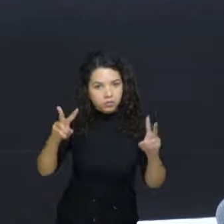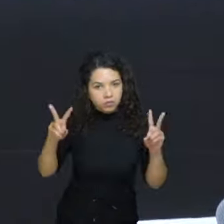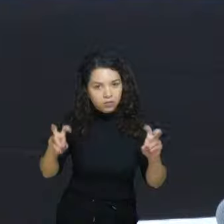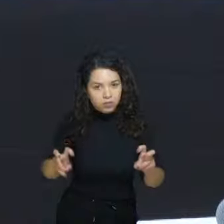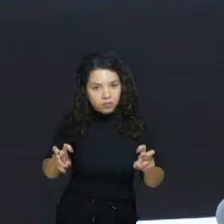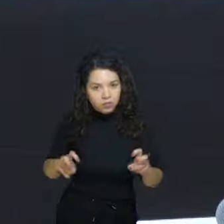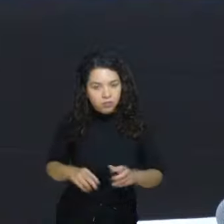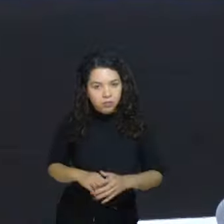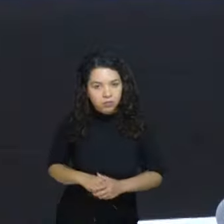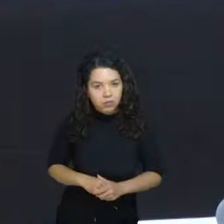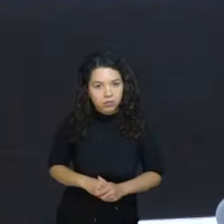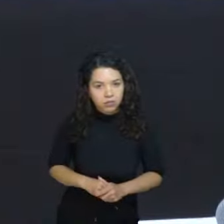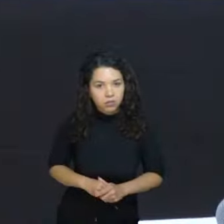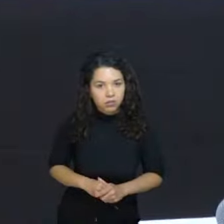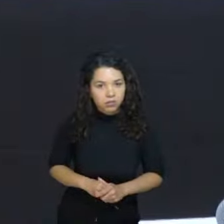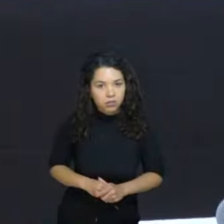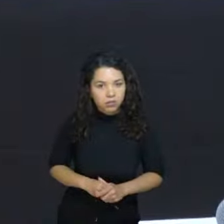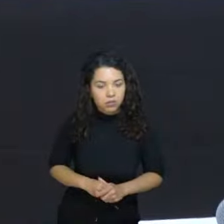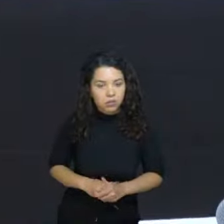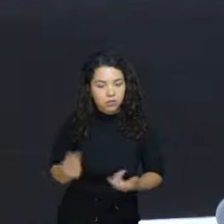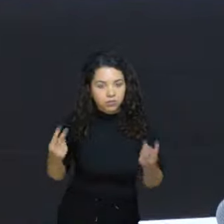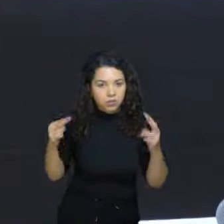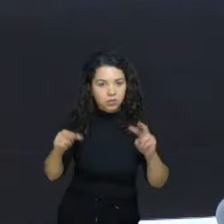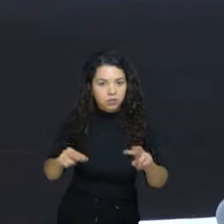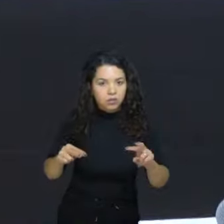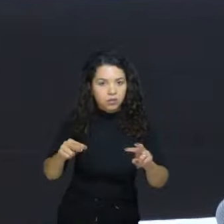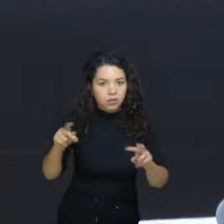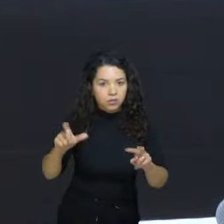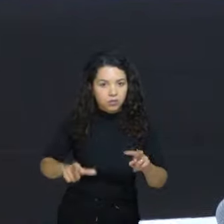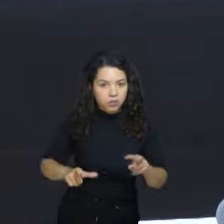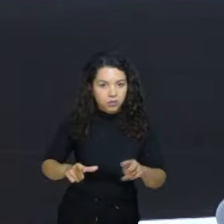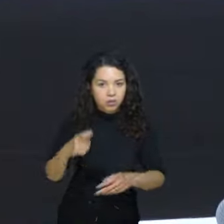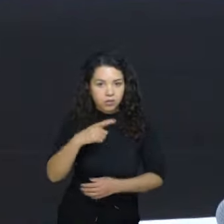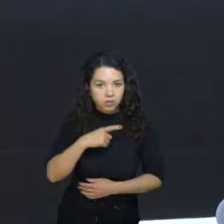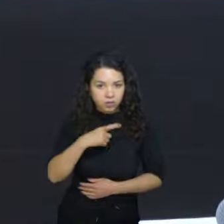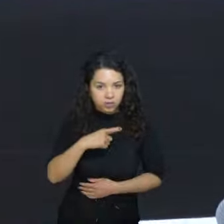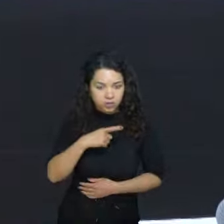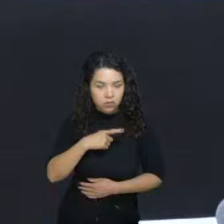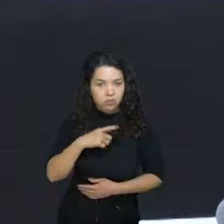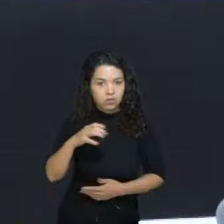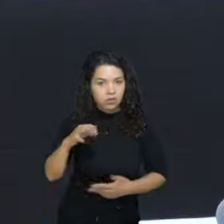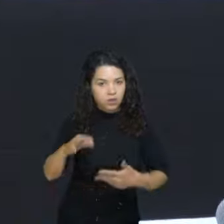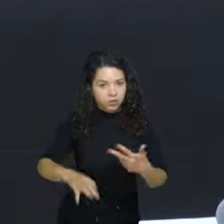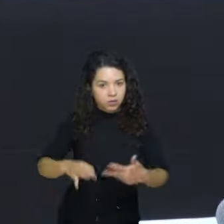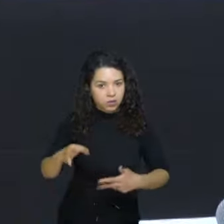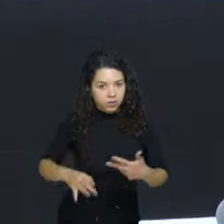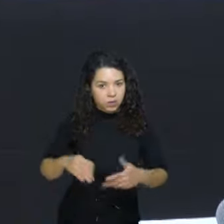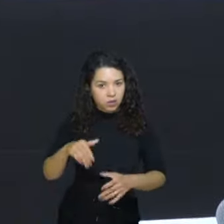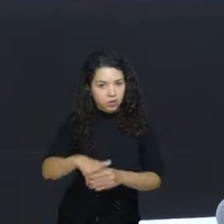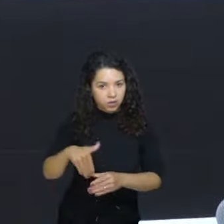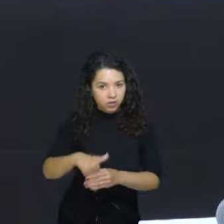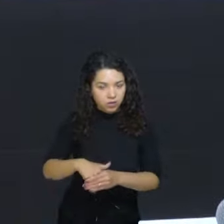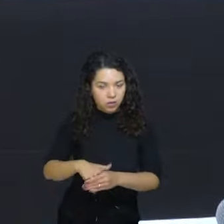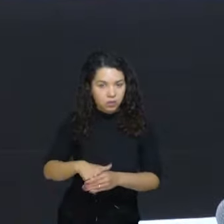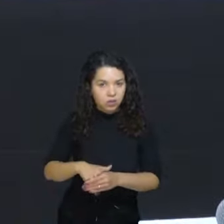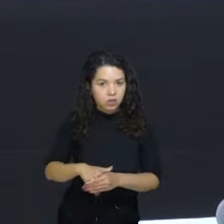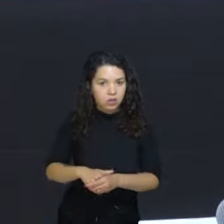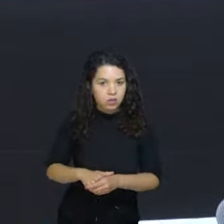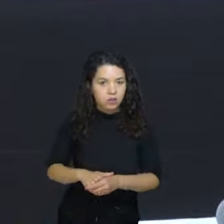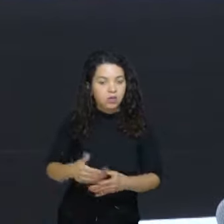a a sua visão por alguém que opera eh o judiciário e as eleições então é nada mais